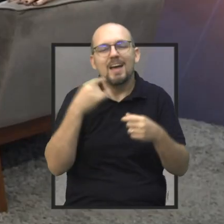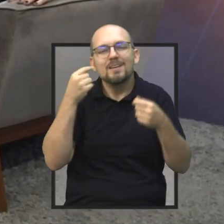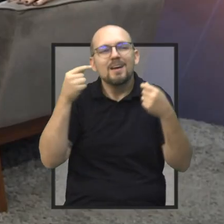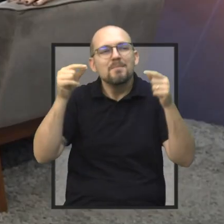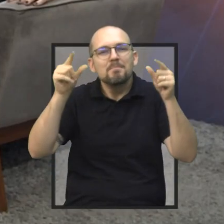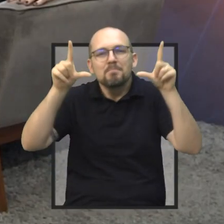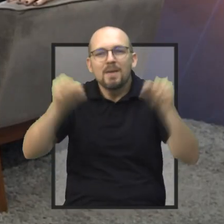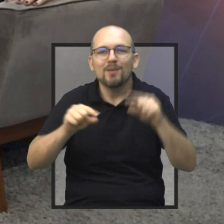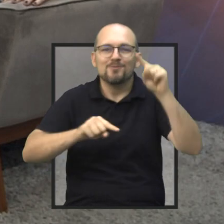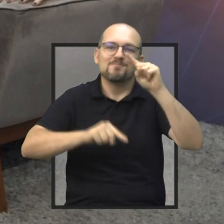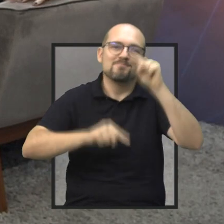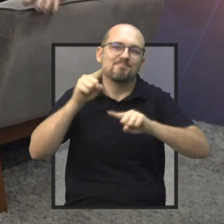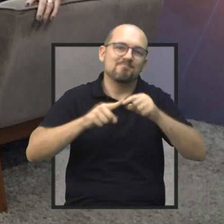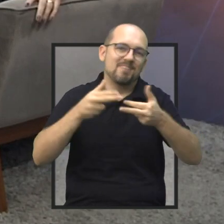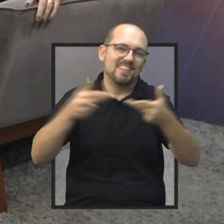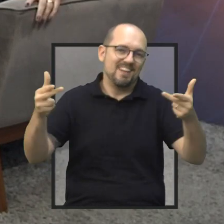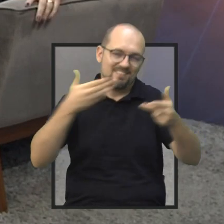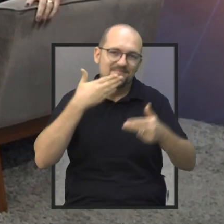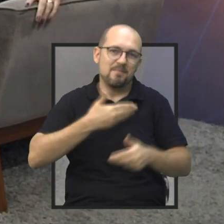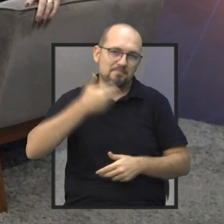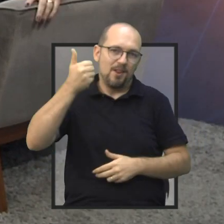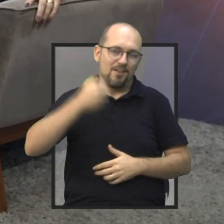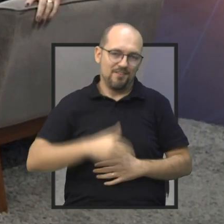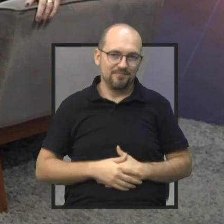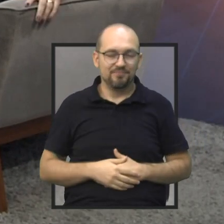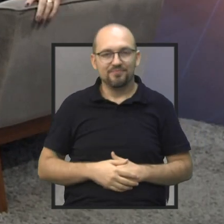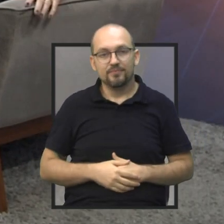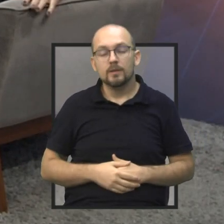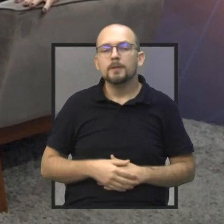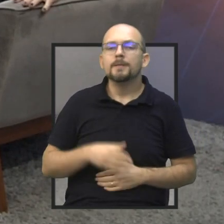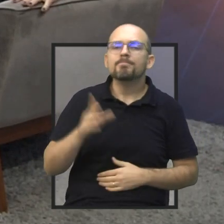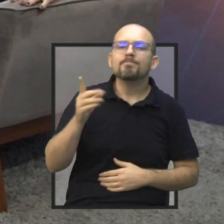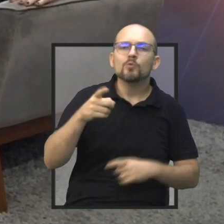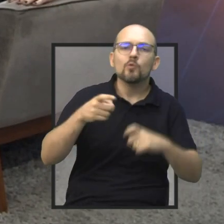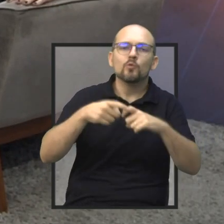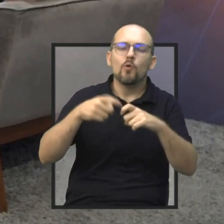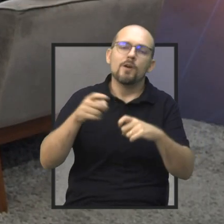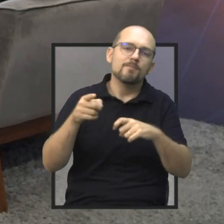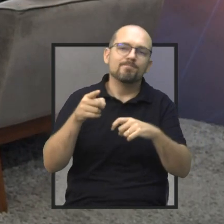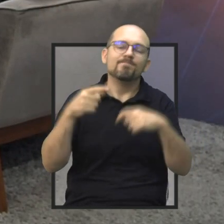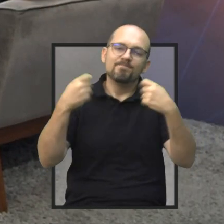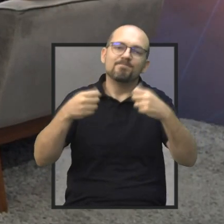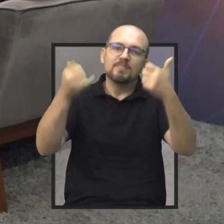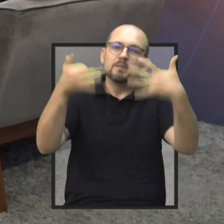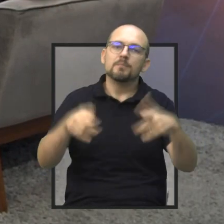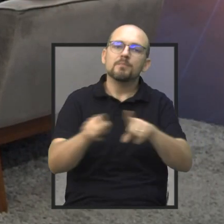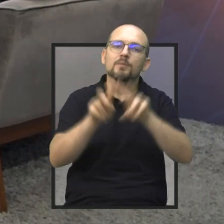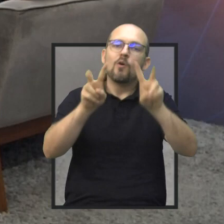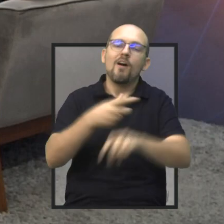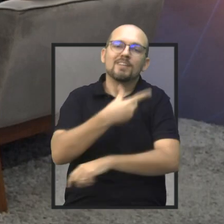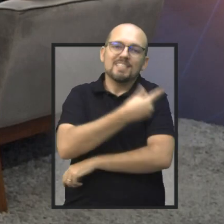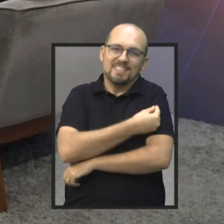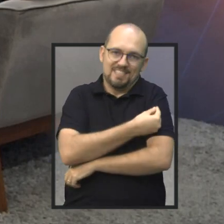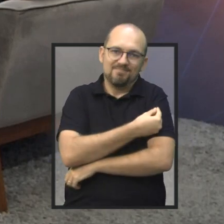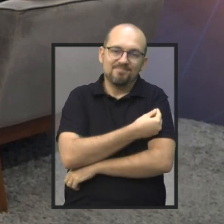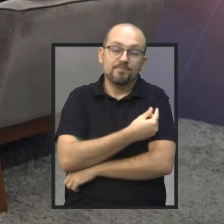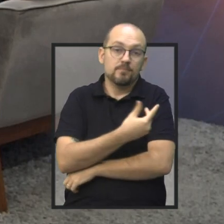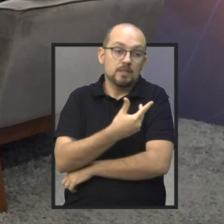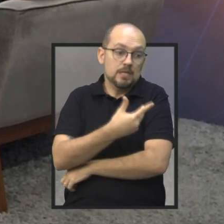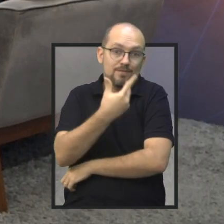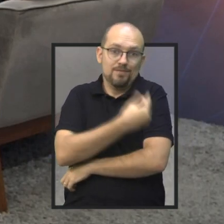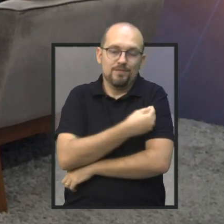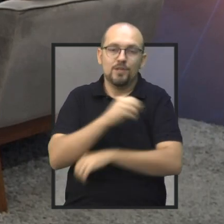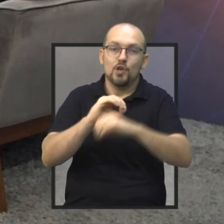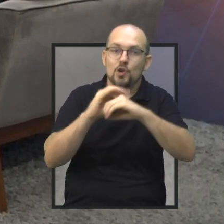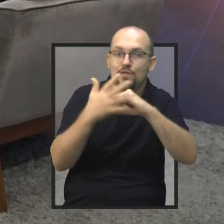parar a poeira. Doutora, a gente não pode deixar de falar de um assunto tão importante que é vacinação. Sim. E isso envolve tanto a